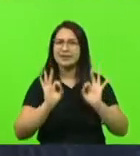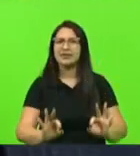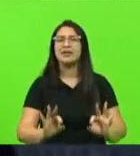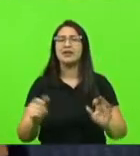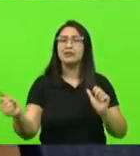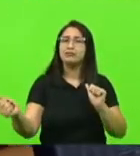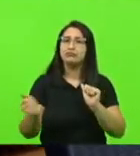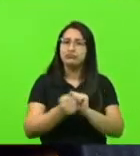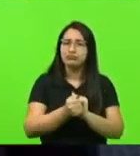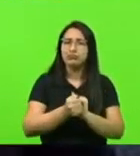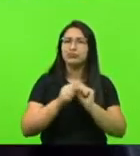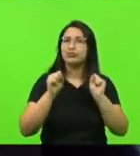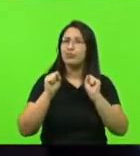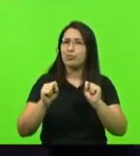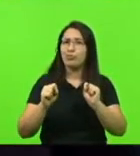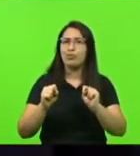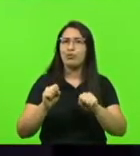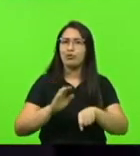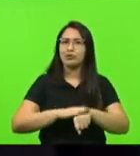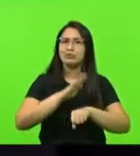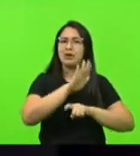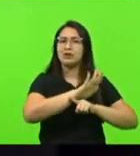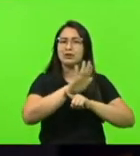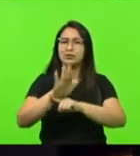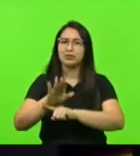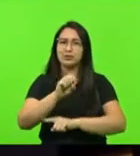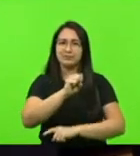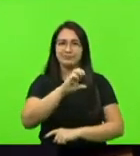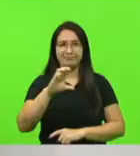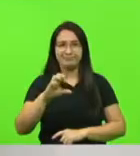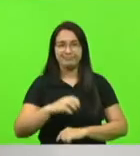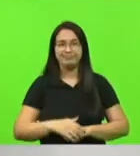juntos faremos mais pela nossa Santa Catarina. Seja bem-vindo.